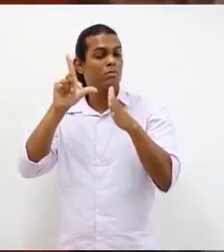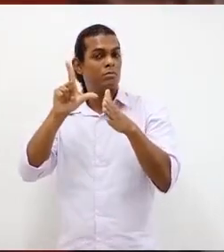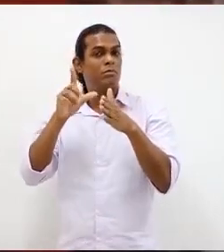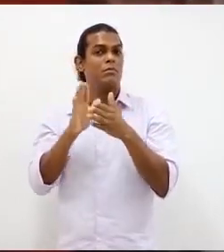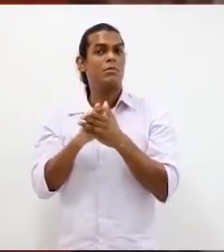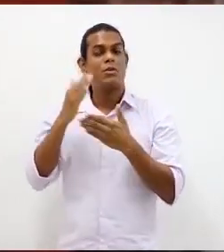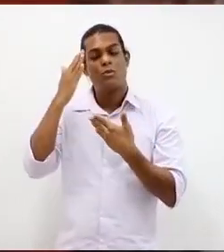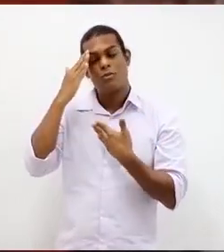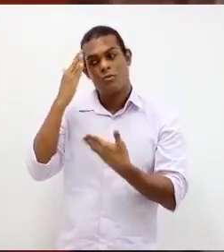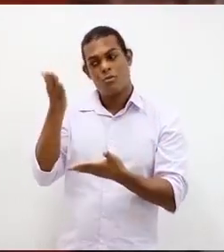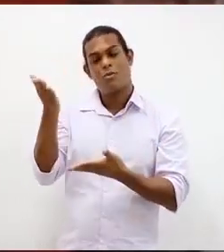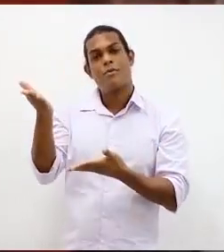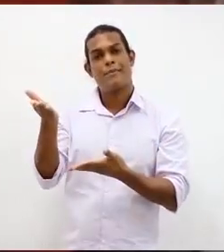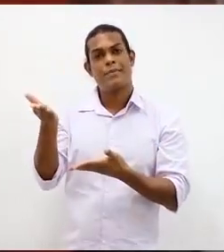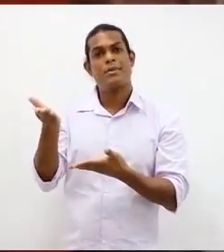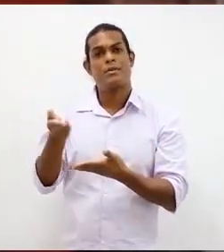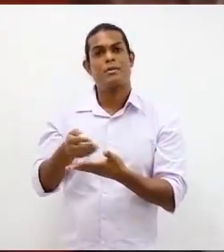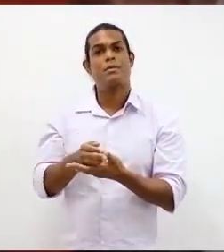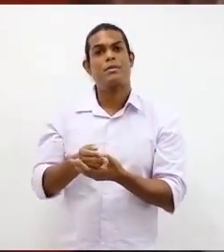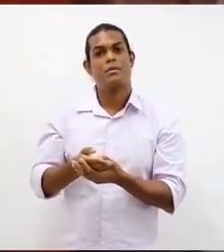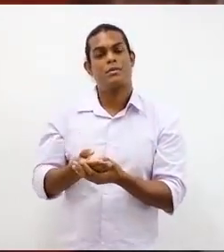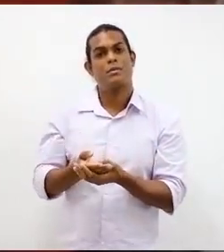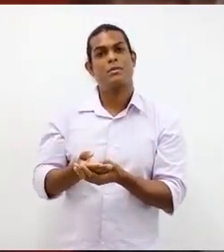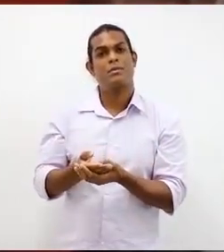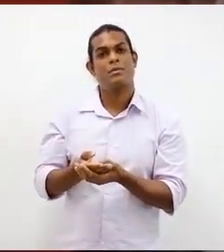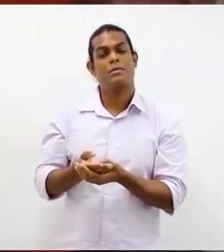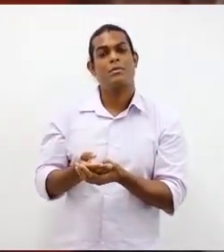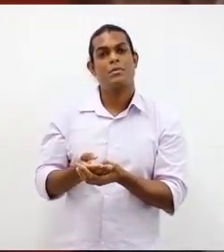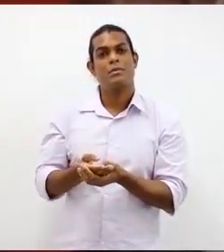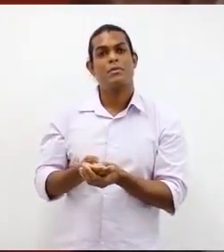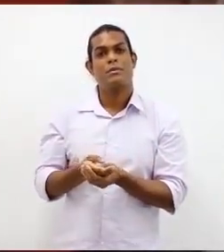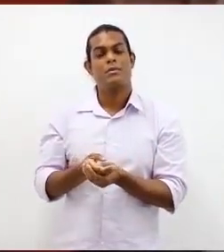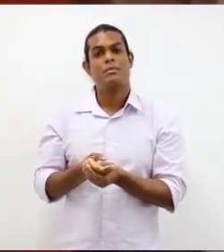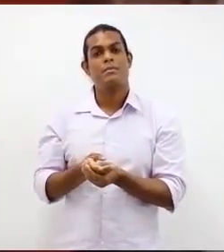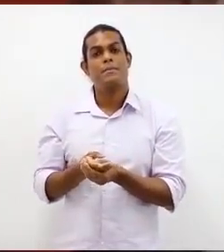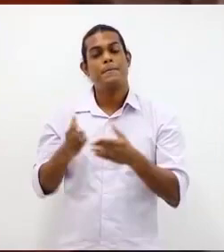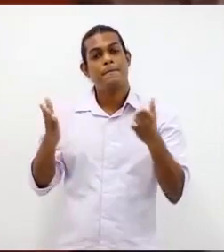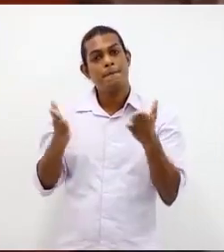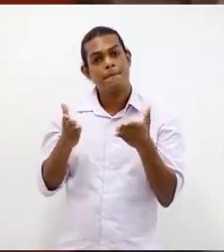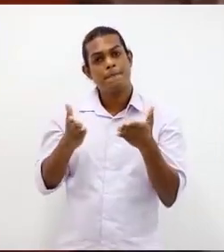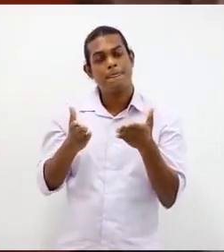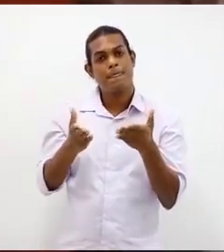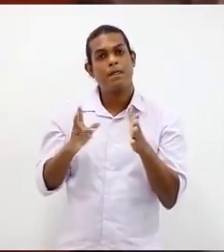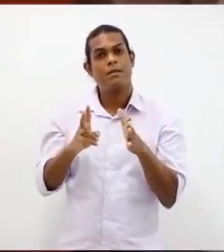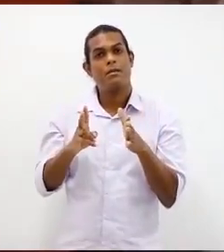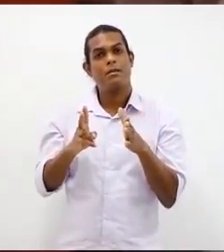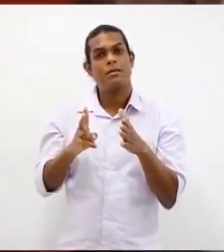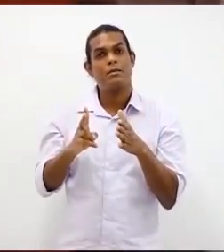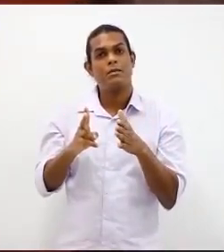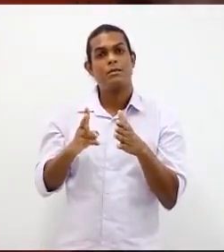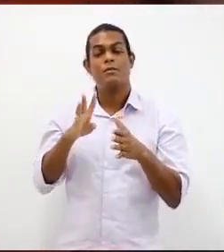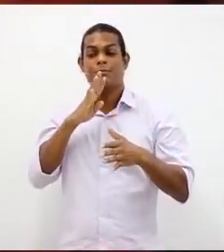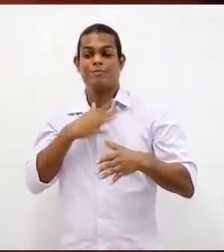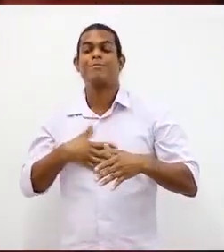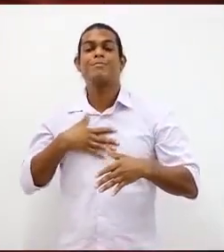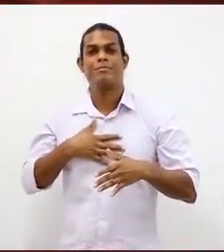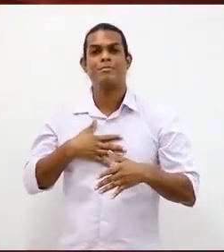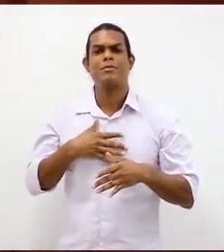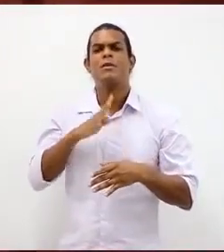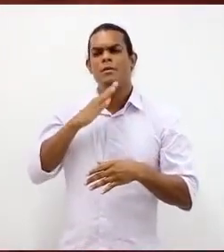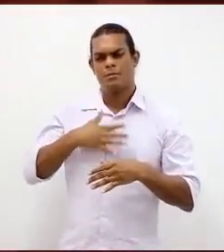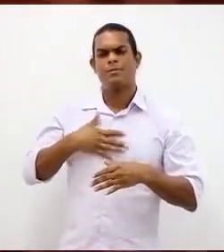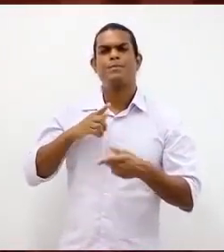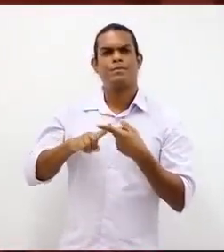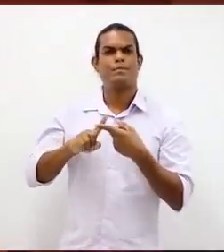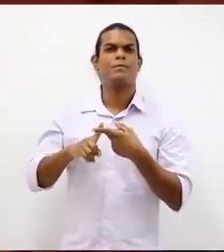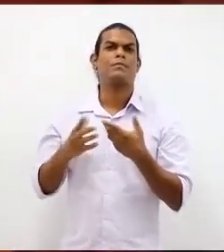muito obrigado por essa circunstância, senhor Carlos, por nos dar essa oportunidade. E nós vamos agora para o segundo momento. Prazer todo meu. Para o segundo